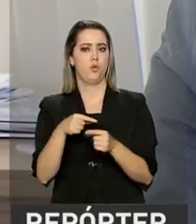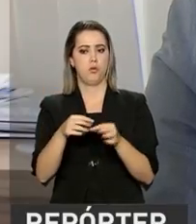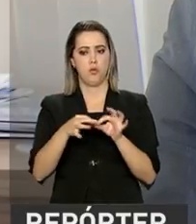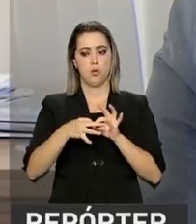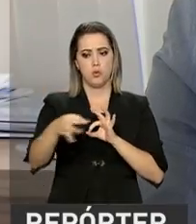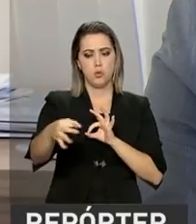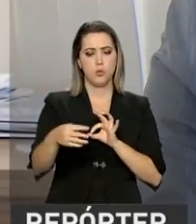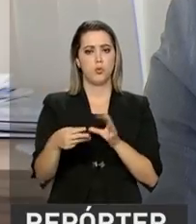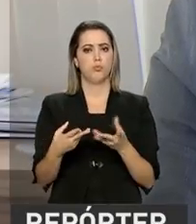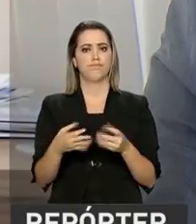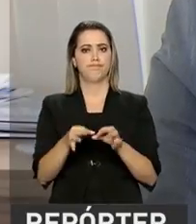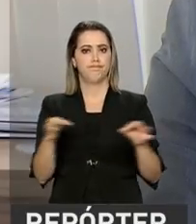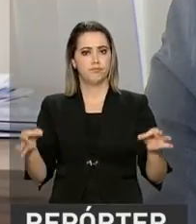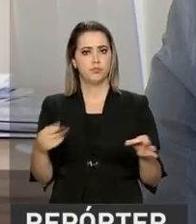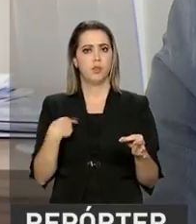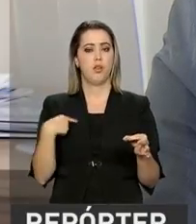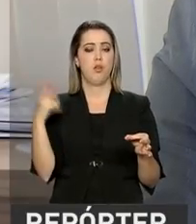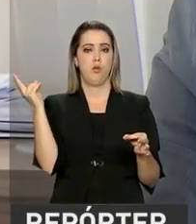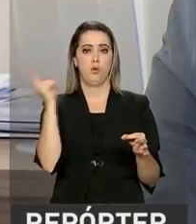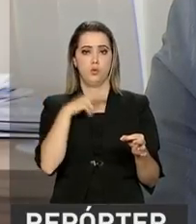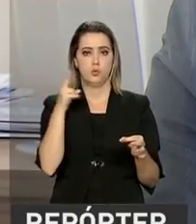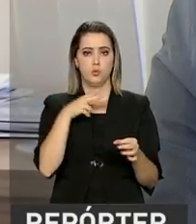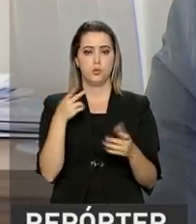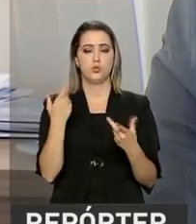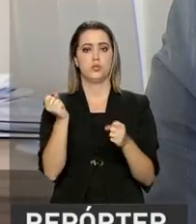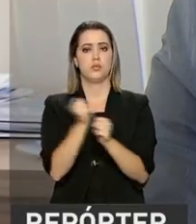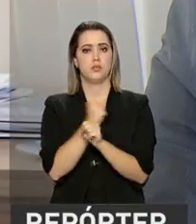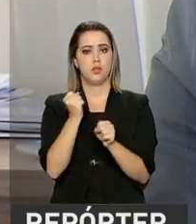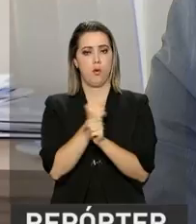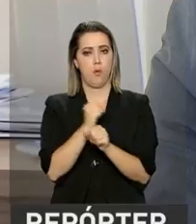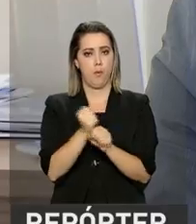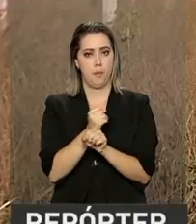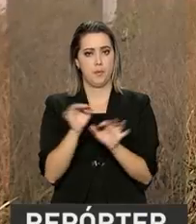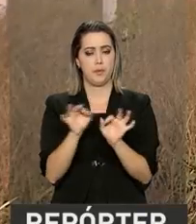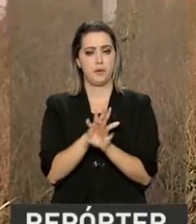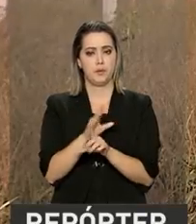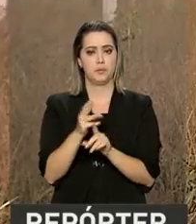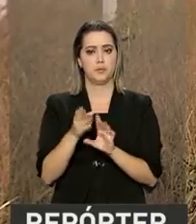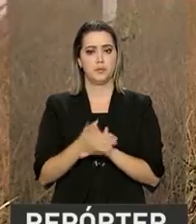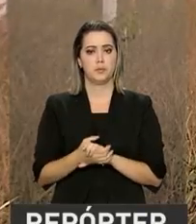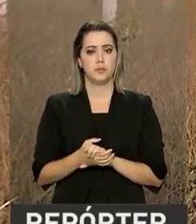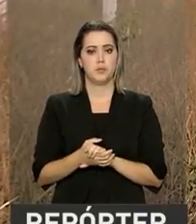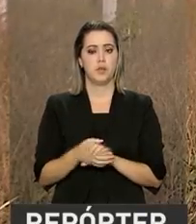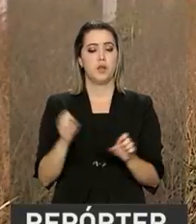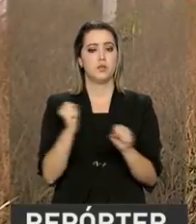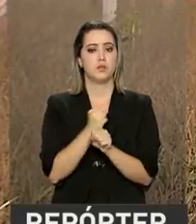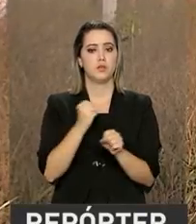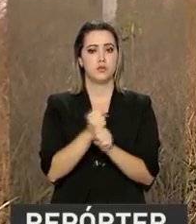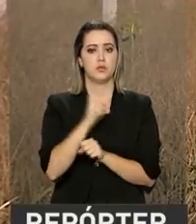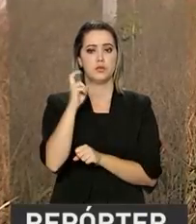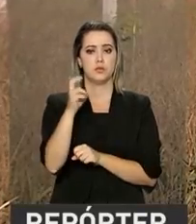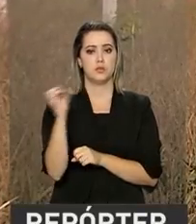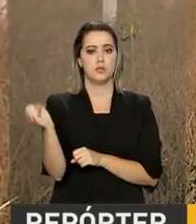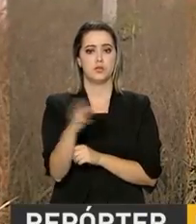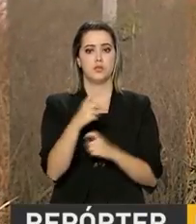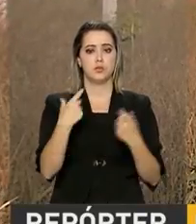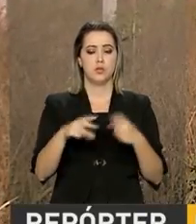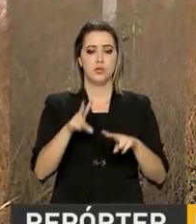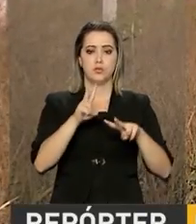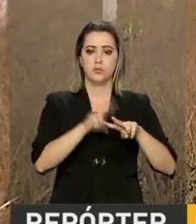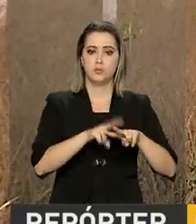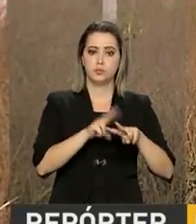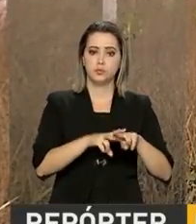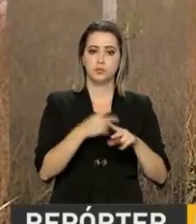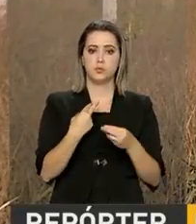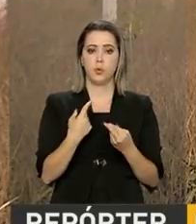quadrado rapidez da obra da conclusão da obra vão ser construídos cinco novos presídios de segurança máxima